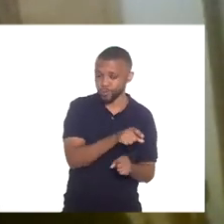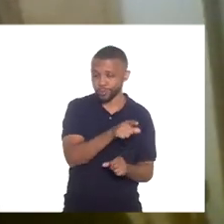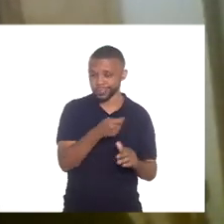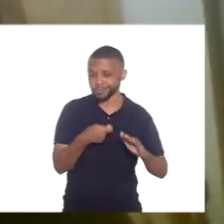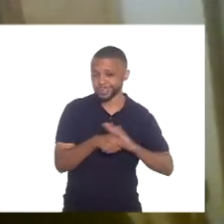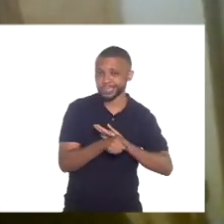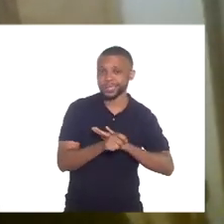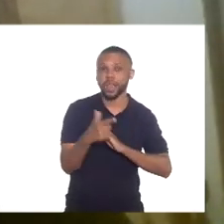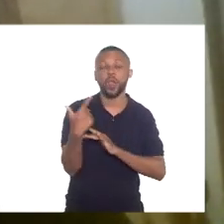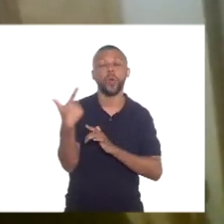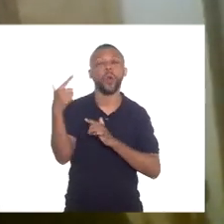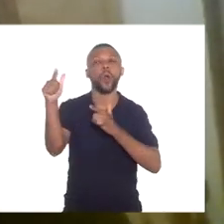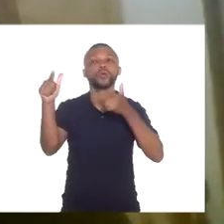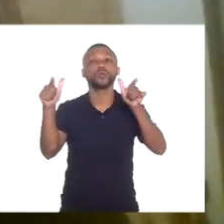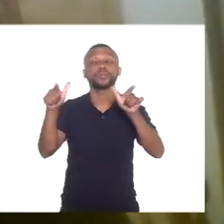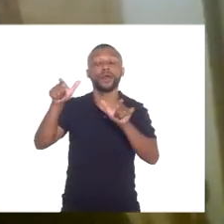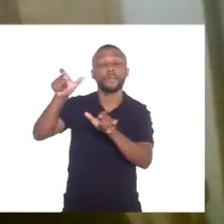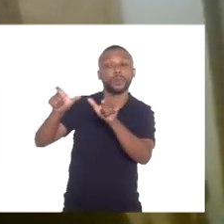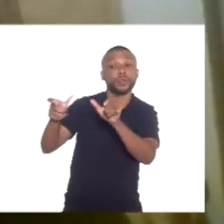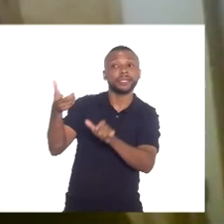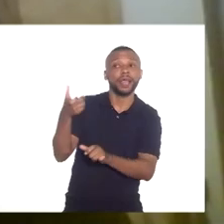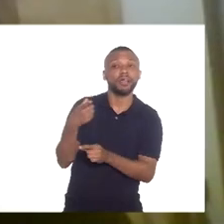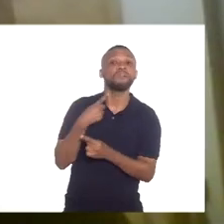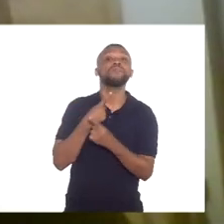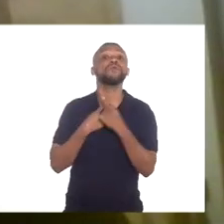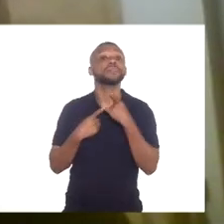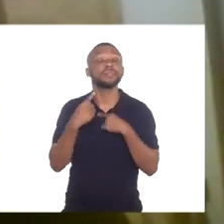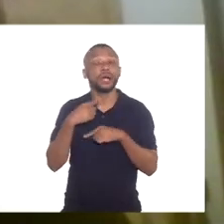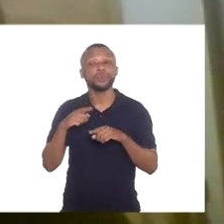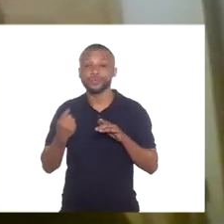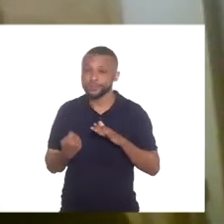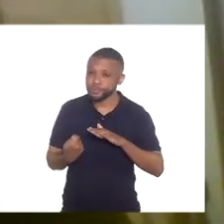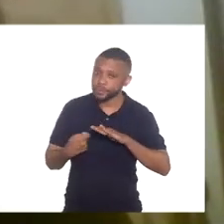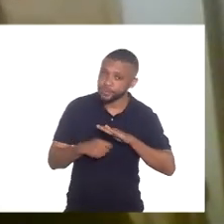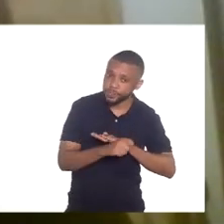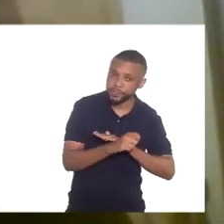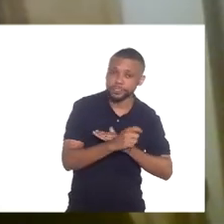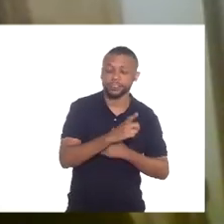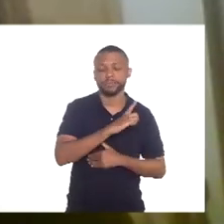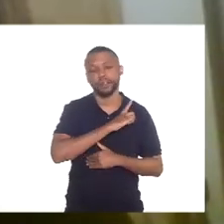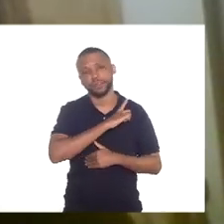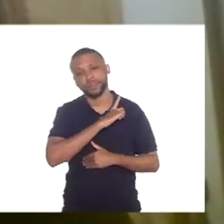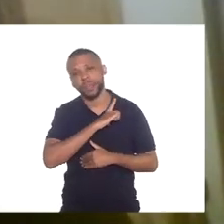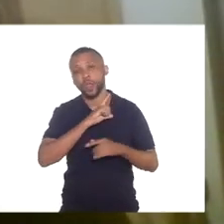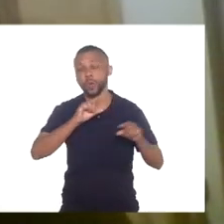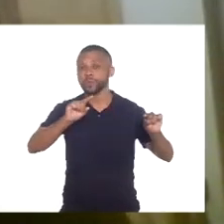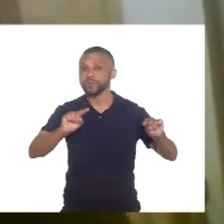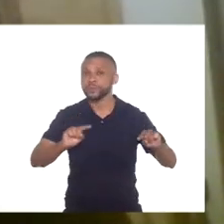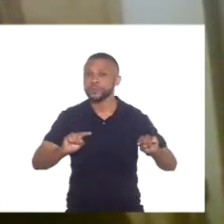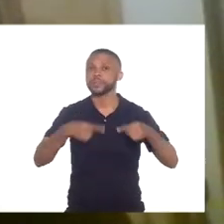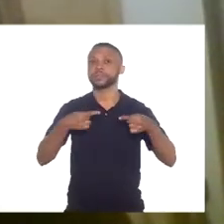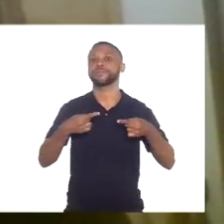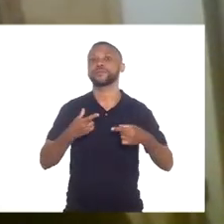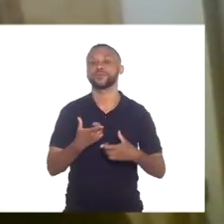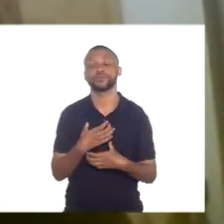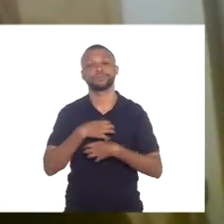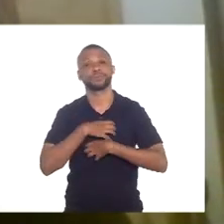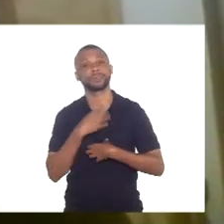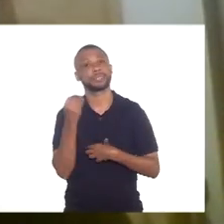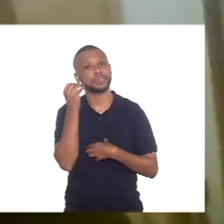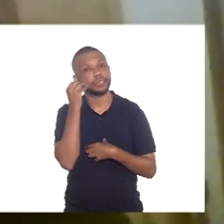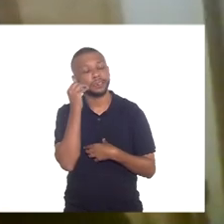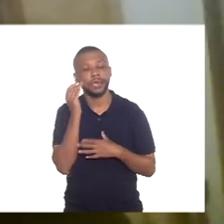a outros investidores que vão ter o desafio de colocá-los em produção,